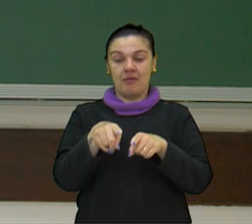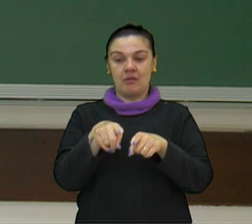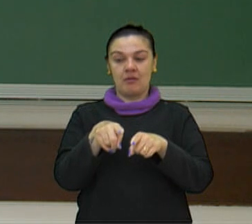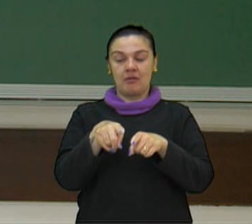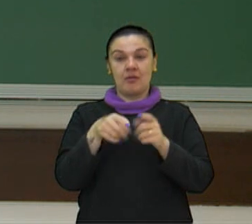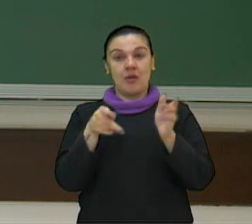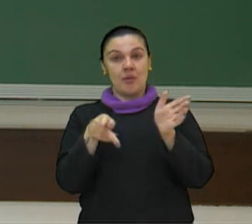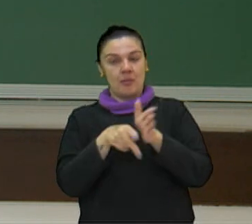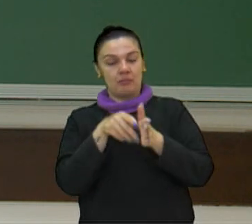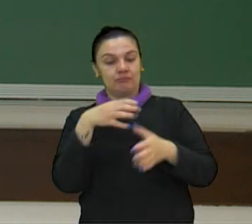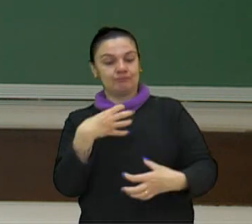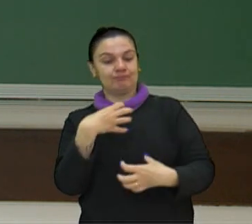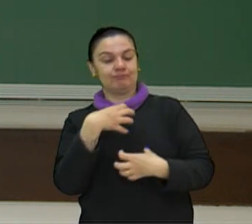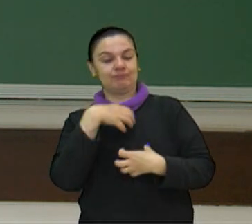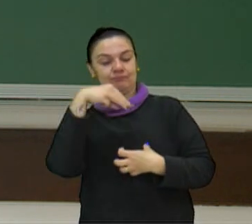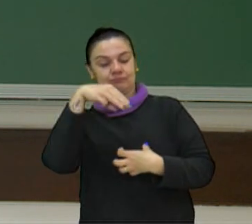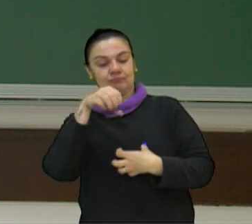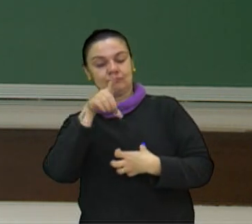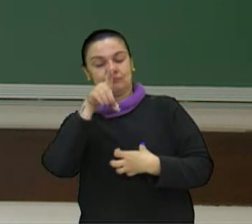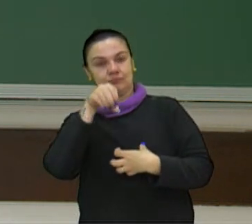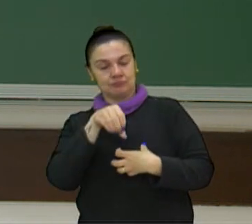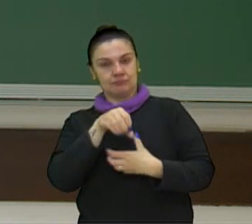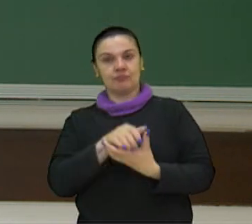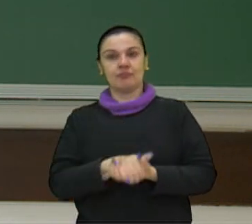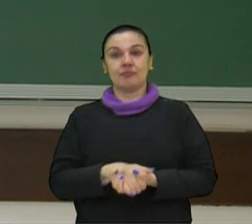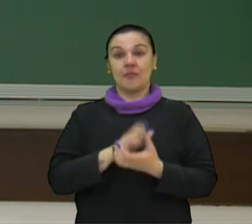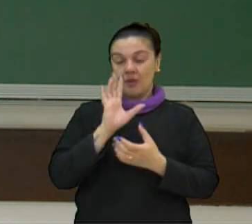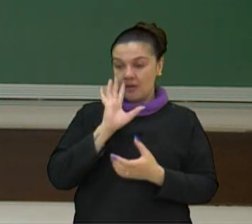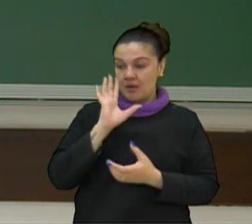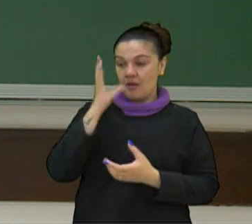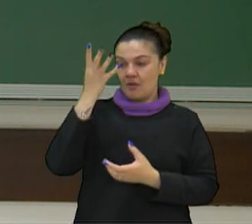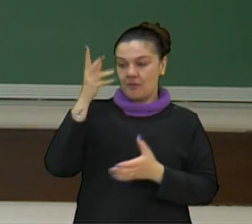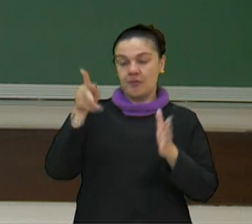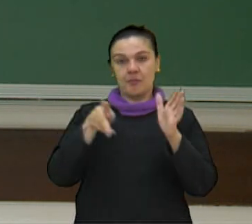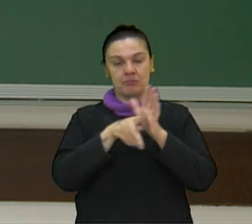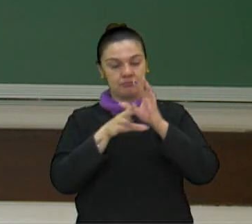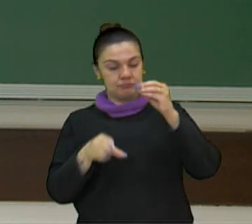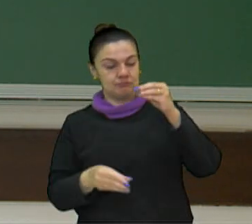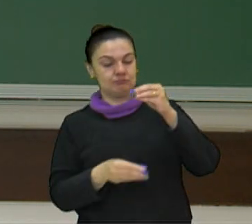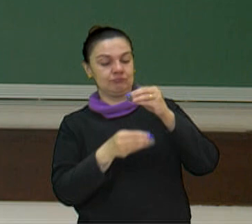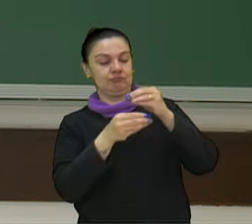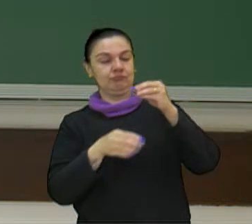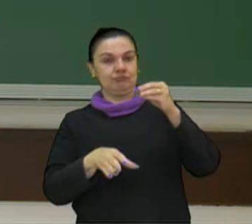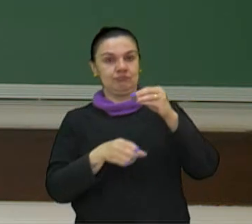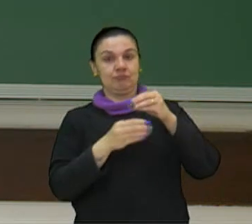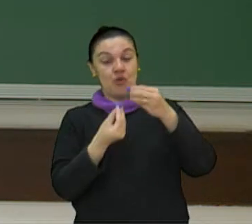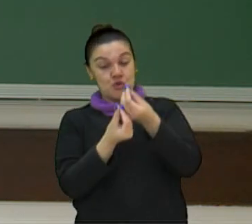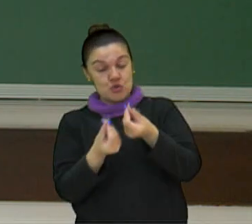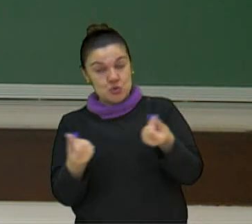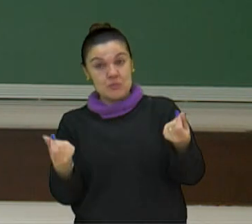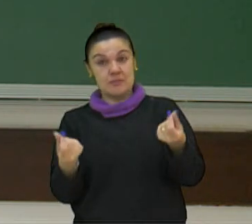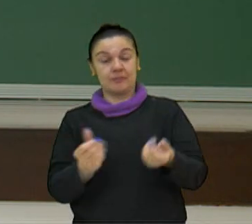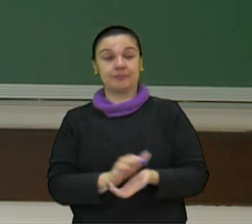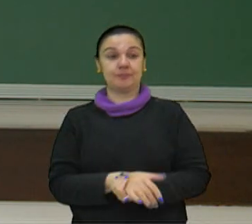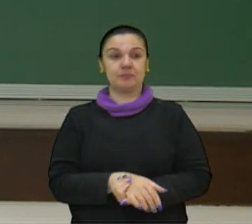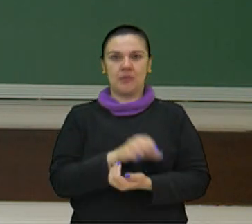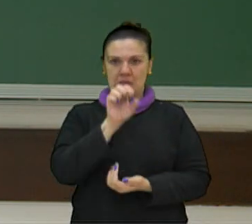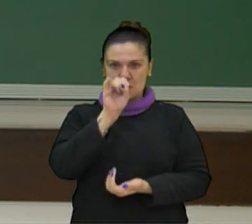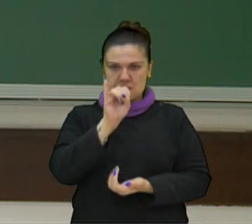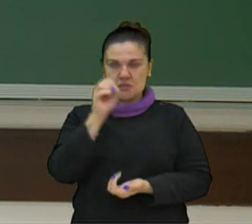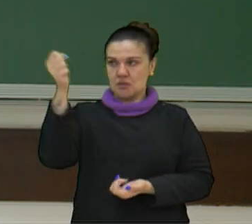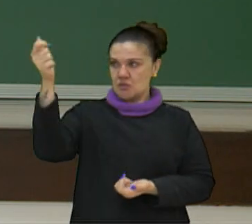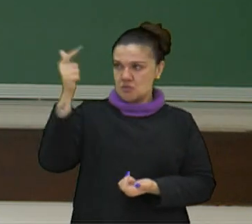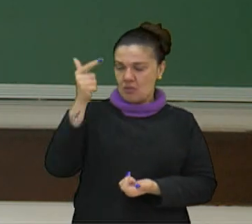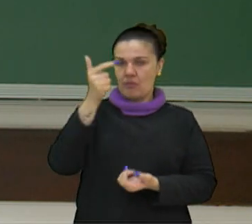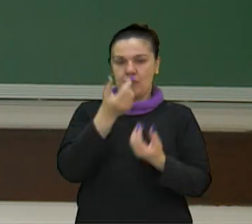são modos que ocorrem na substância. Se o Sol fosse uma substância,